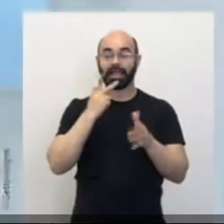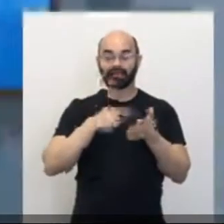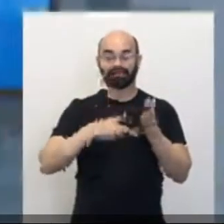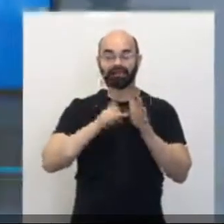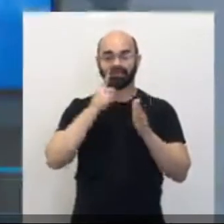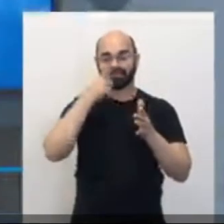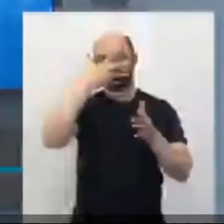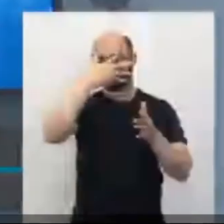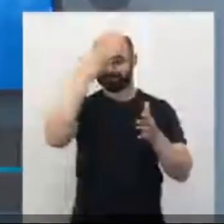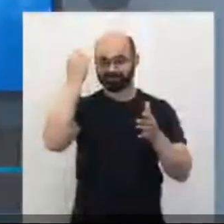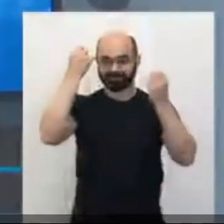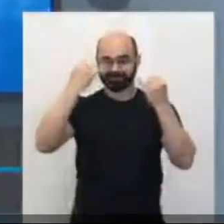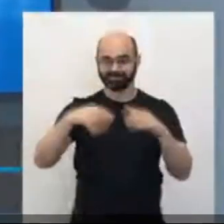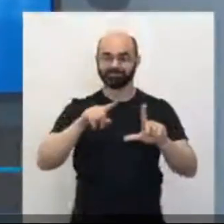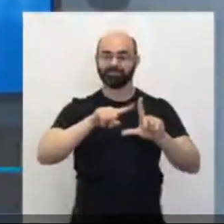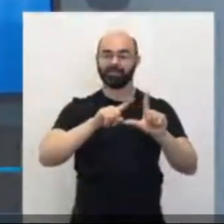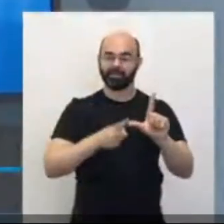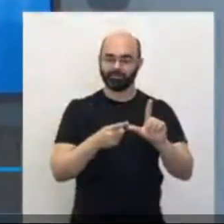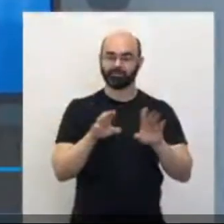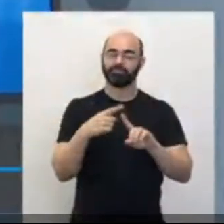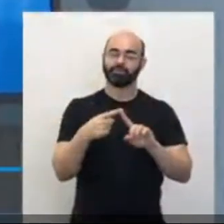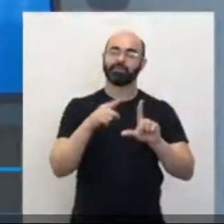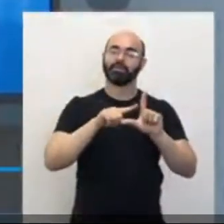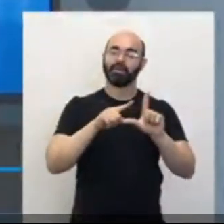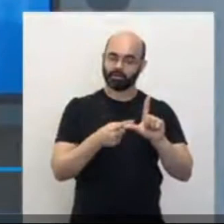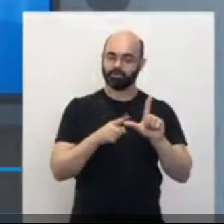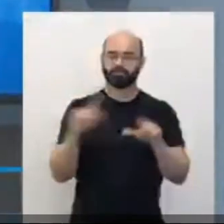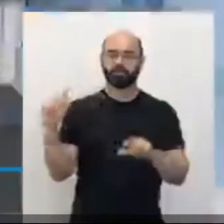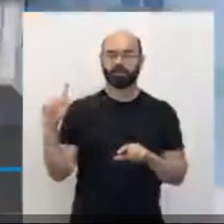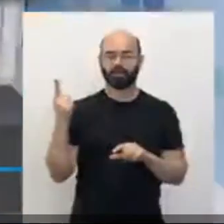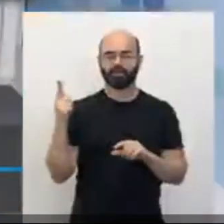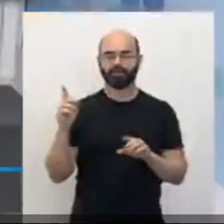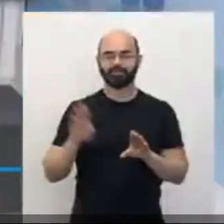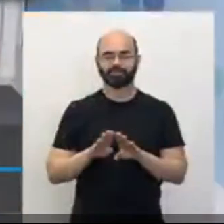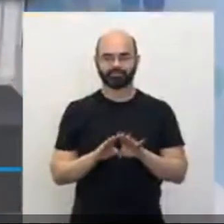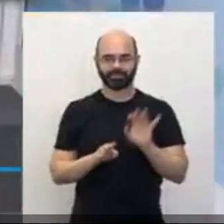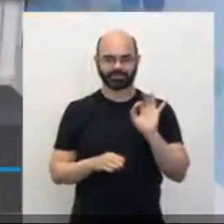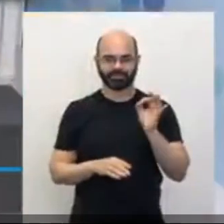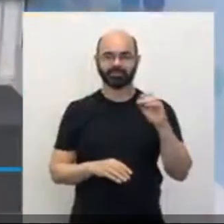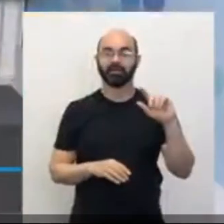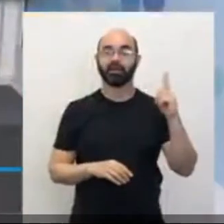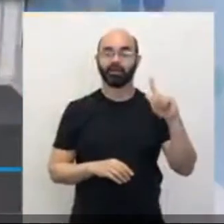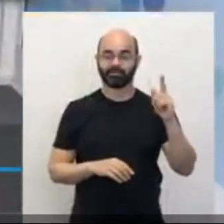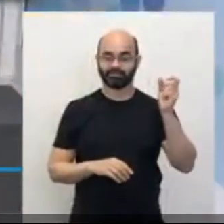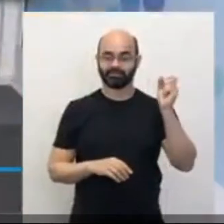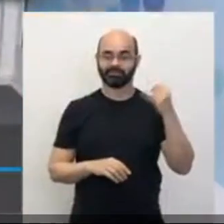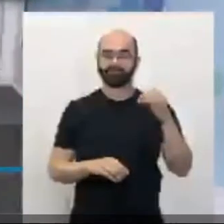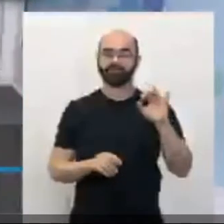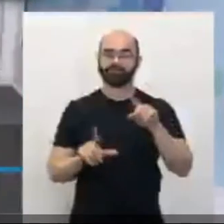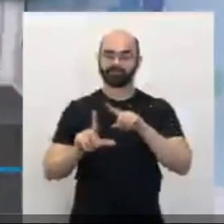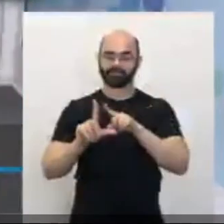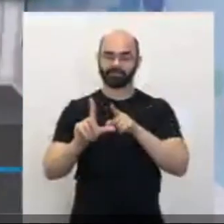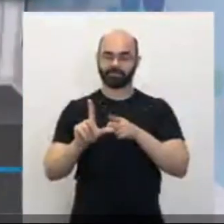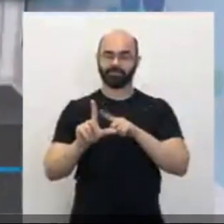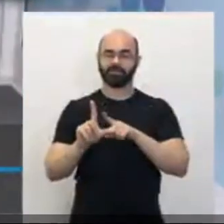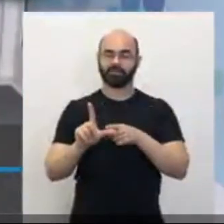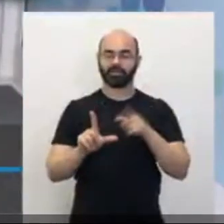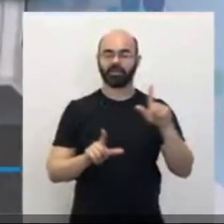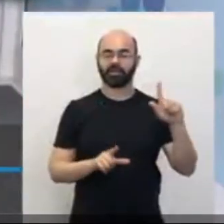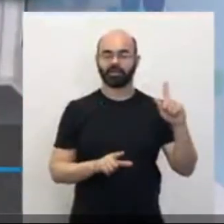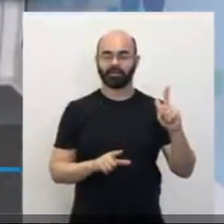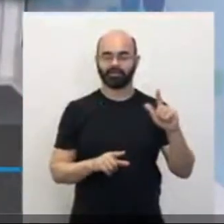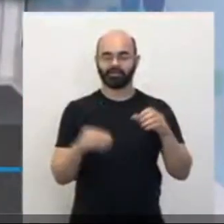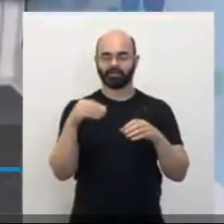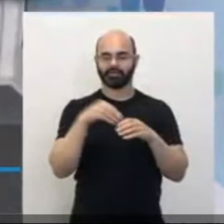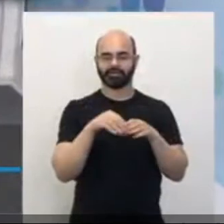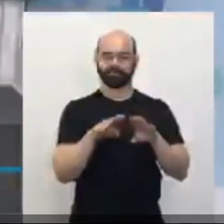que Isso fala mesmo. sobre isso, porque ângulo é uma grandeza também, né? Isso mesmo, o ângulo é Muito uma legal. grandeza que é o que nós vamos tentar mostrar. E aí agora